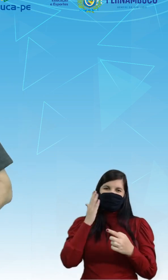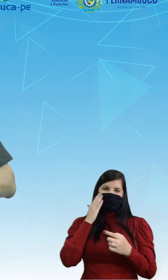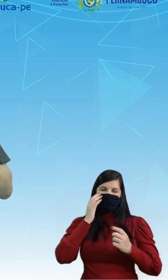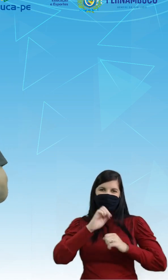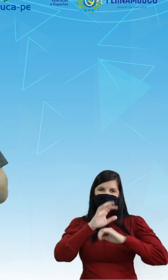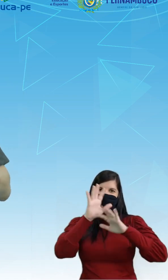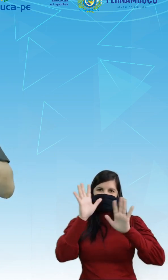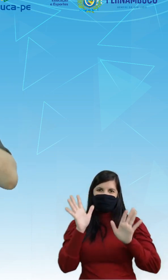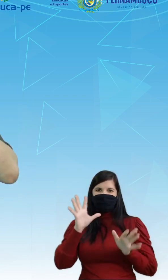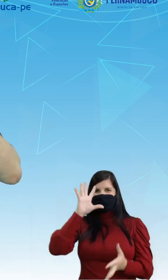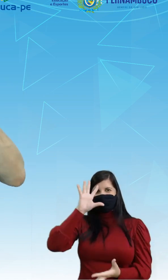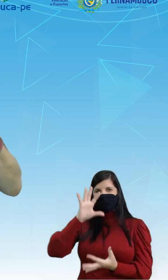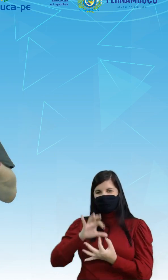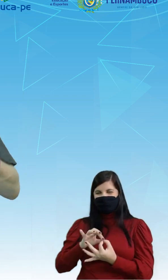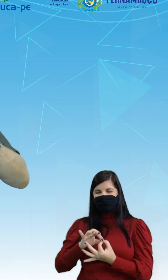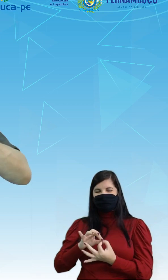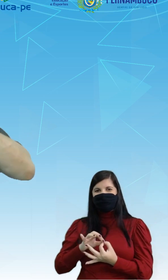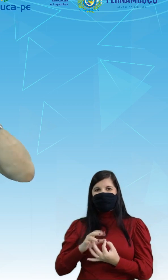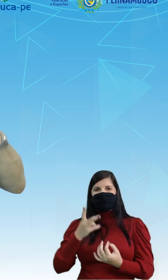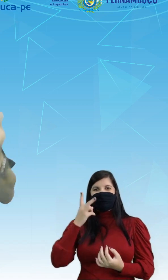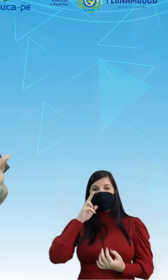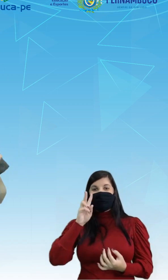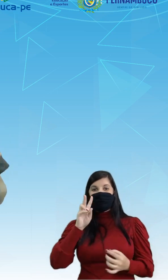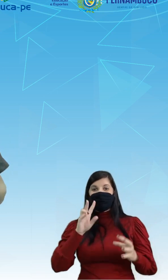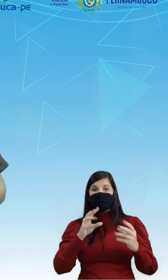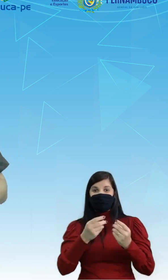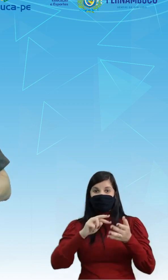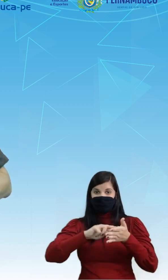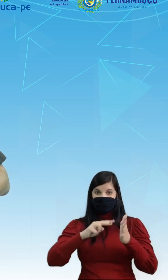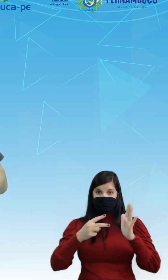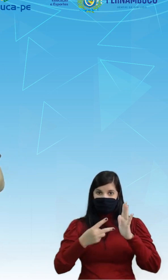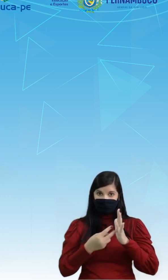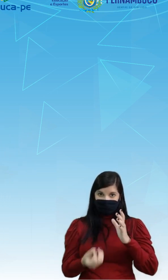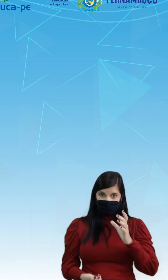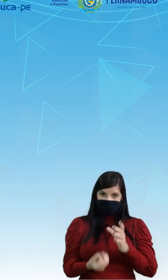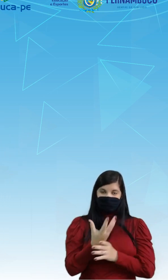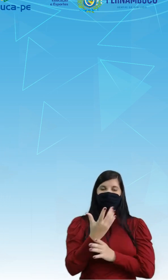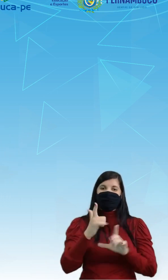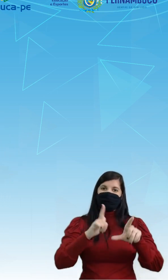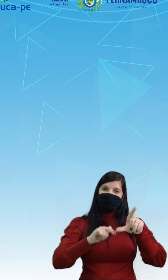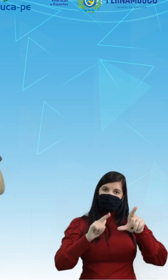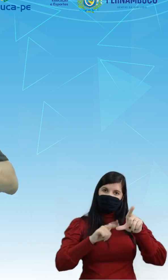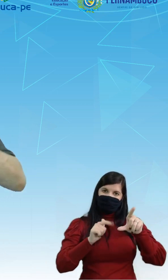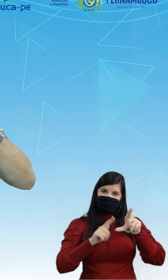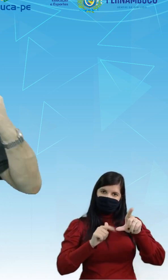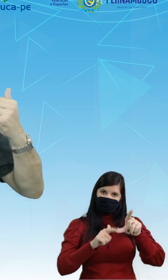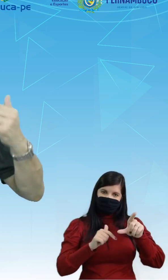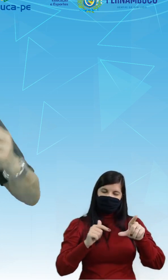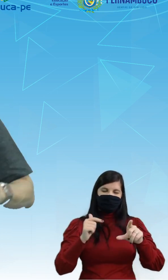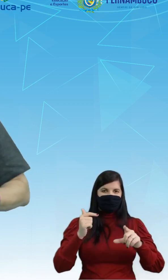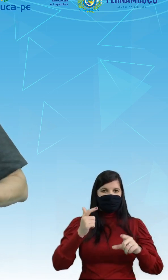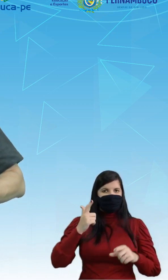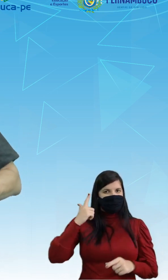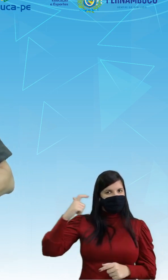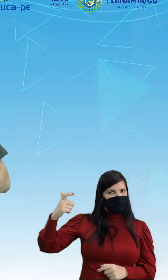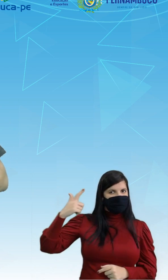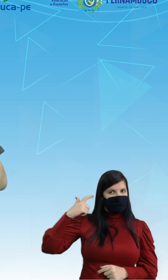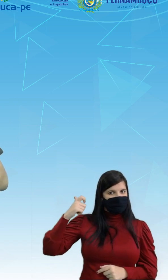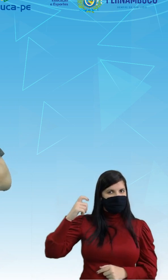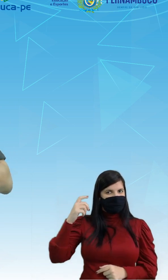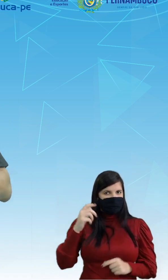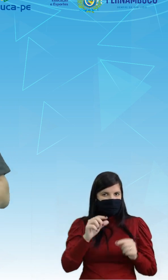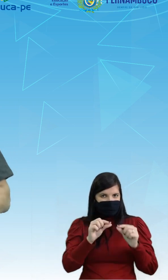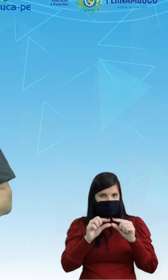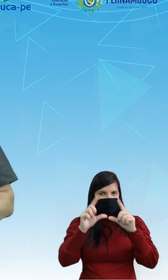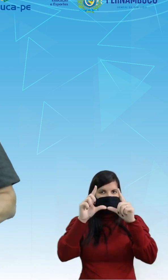subentendidos, certo? Lembrar que na formação do sentido, a fonte, a letra, o tom, a cor,